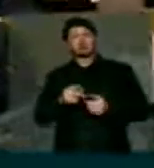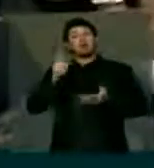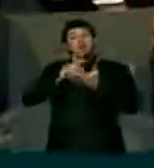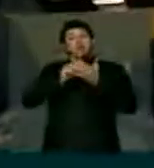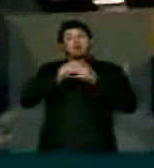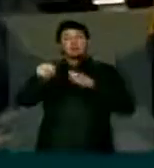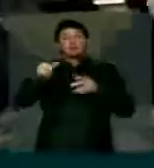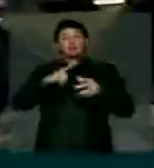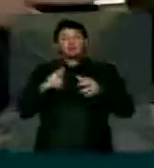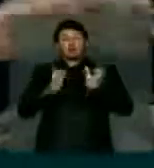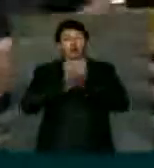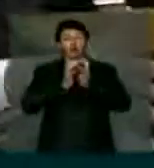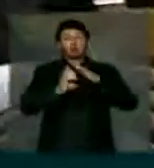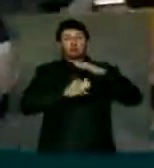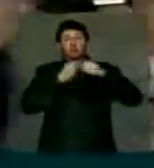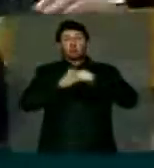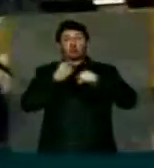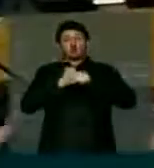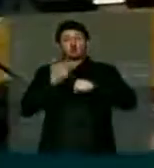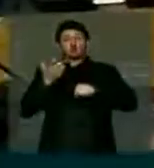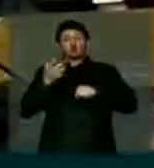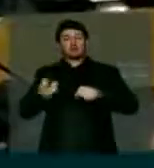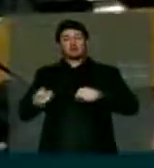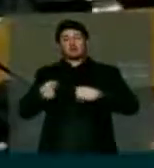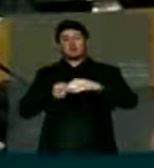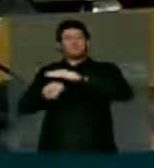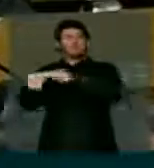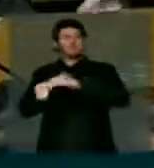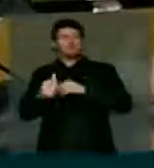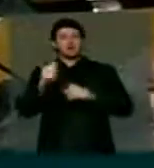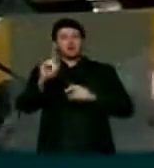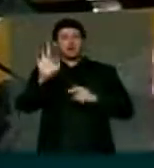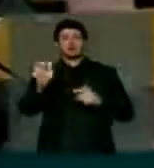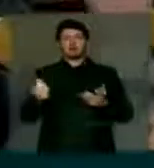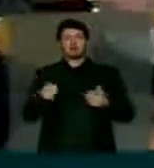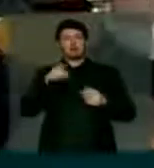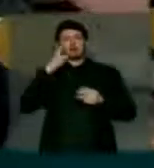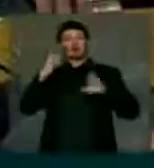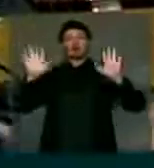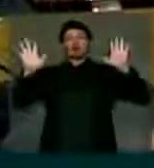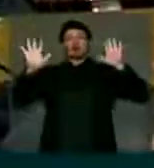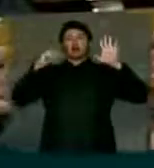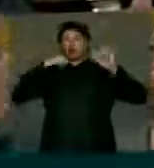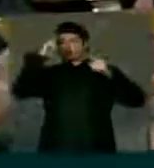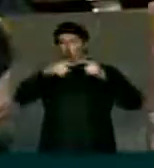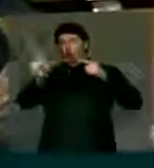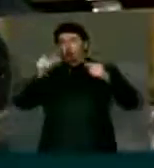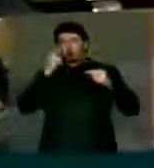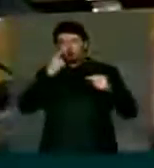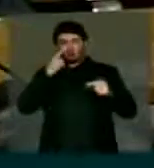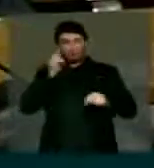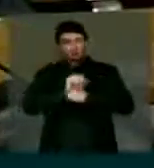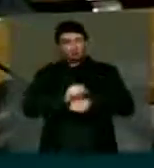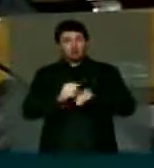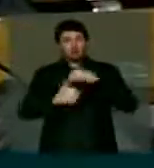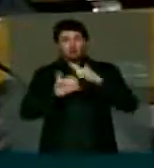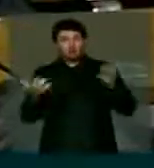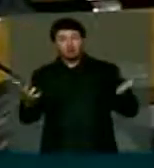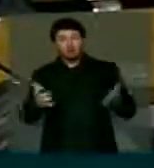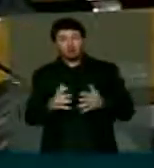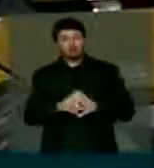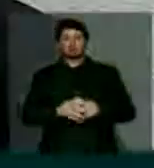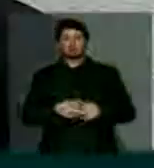que tinha um pacote de uma empreiteira que queriam colocar a goela abaixo da Astra. E foi aí que ela disse, não, eu não concordo. Aí paralisou a